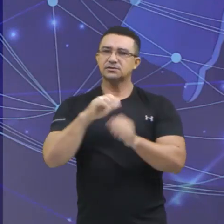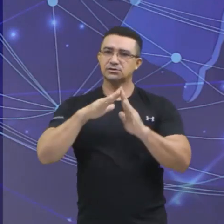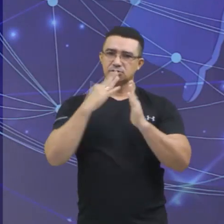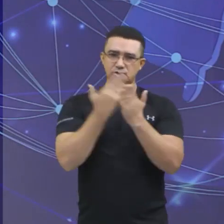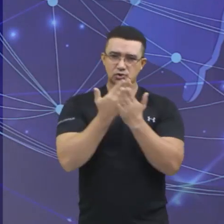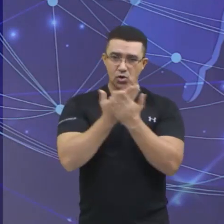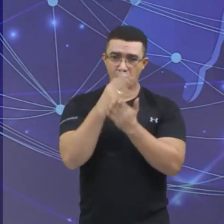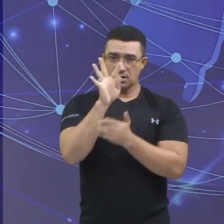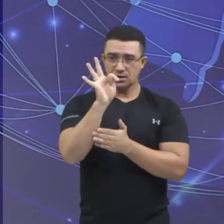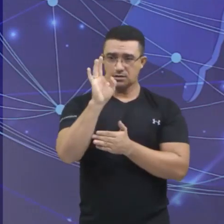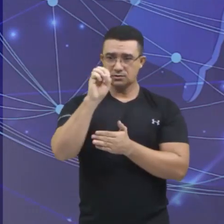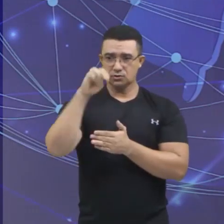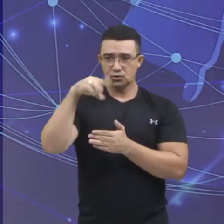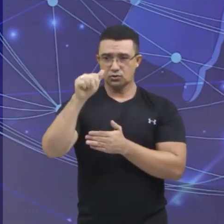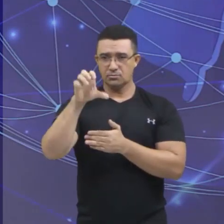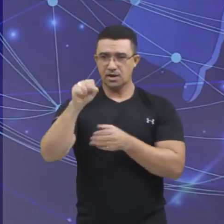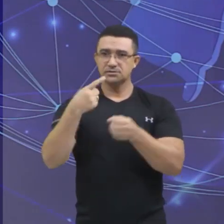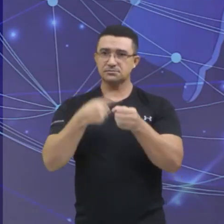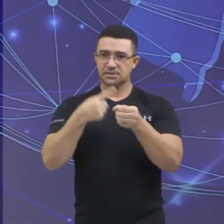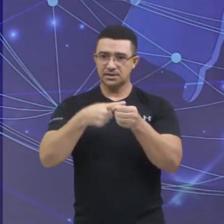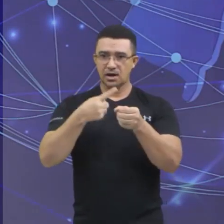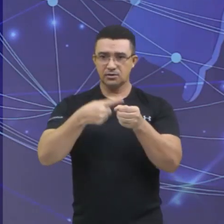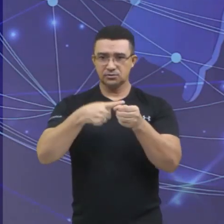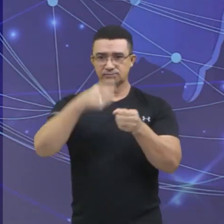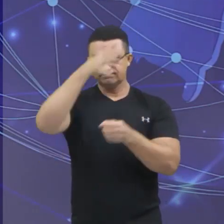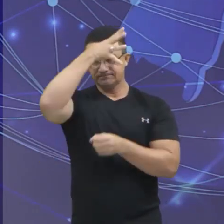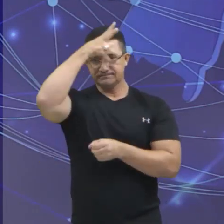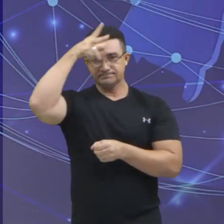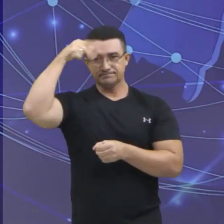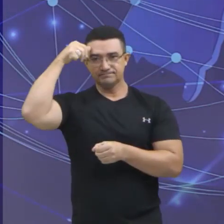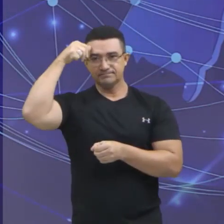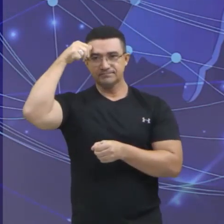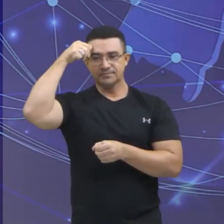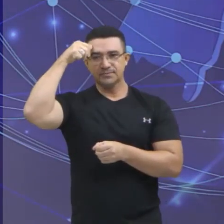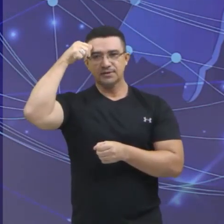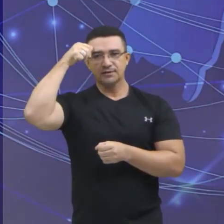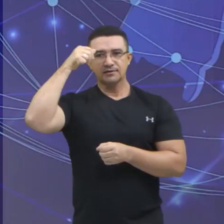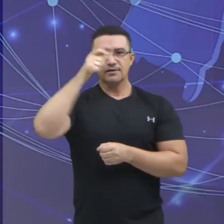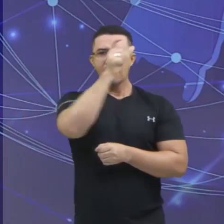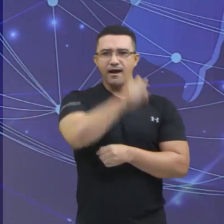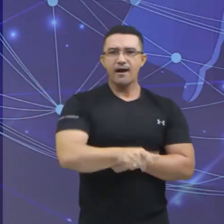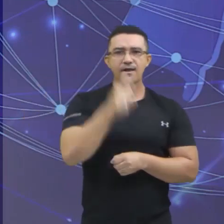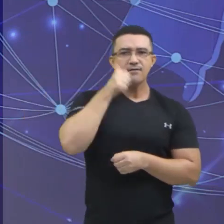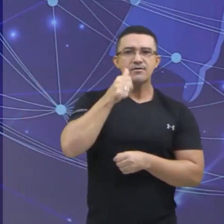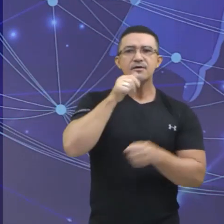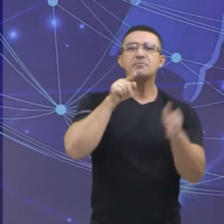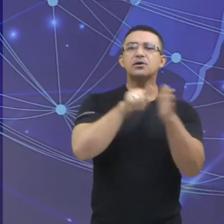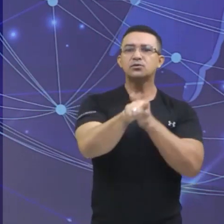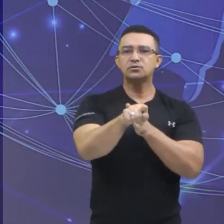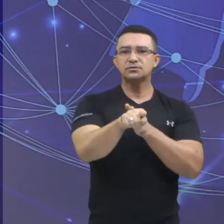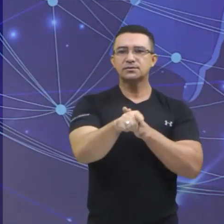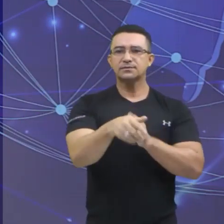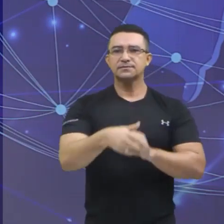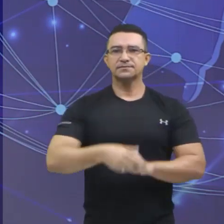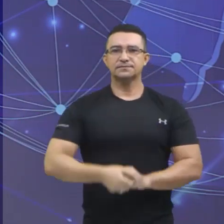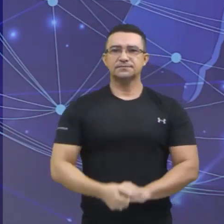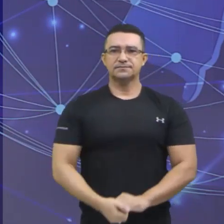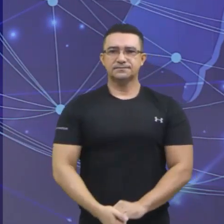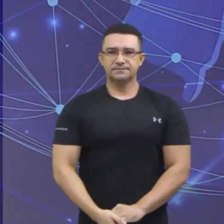Tomás Meireles, do município de Manaus. E ela vai fazer a seguinte pergunta.